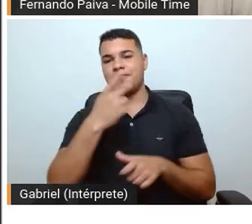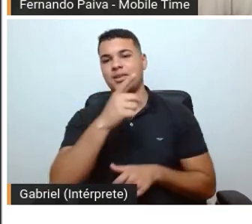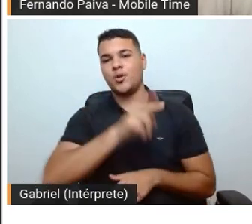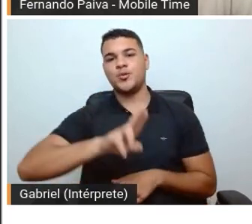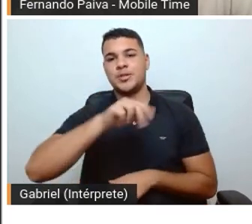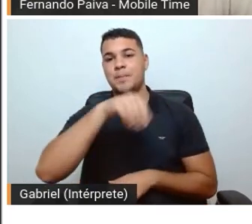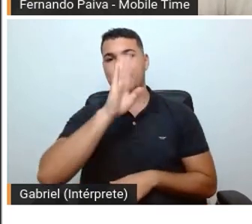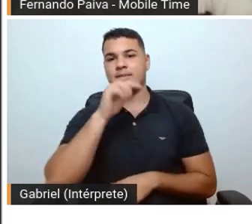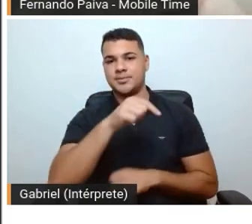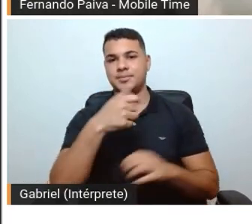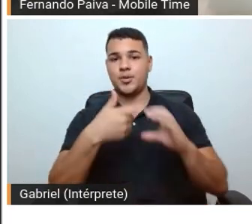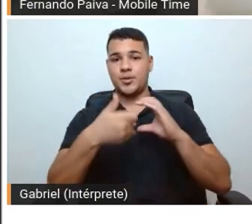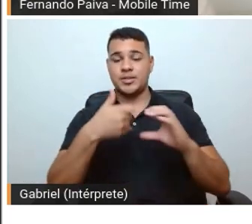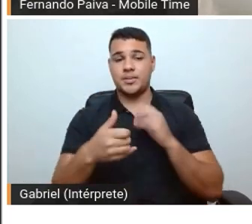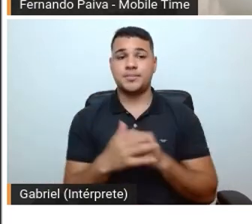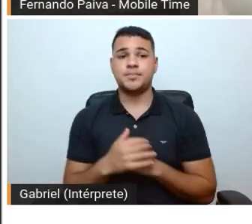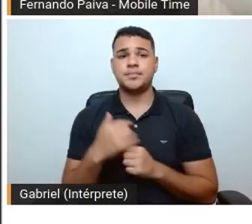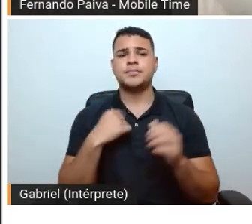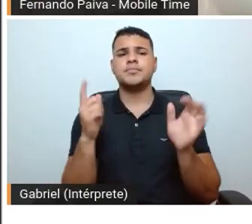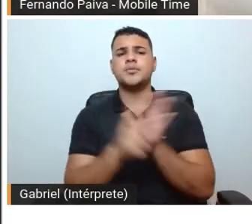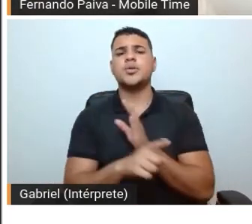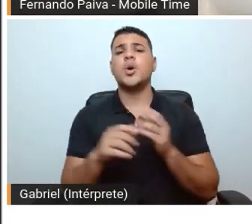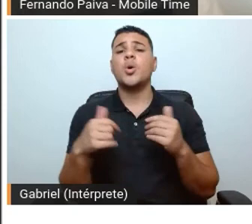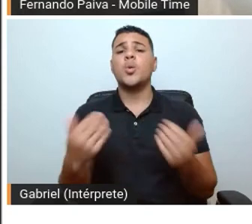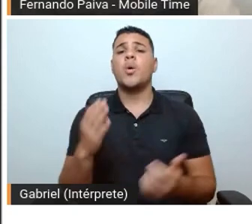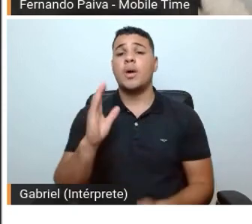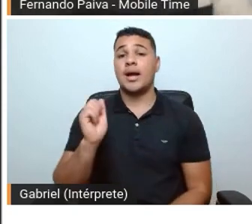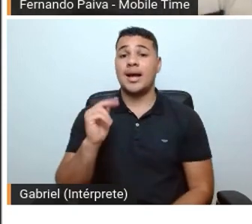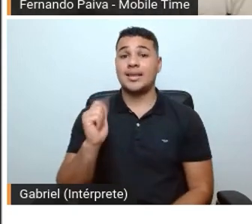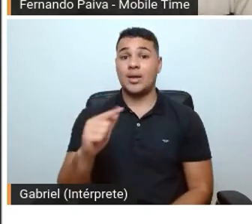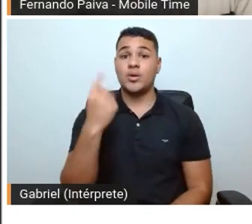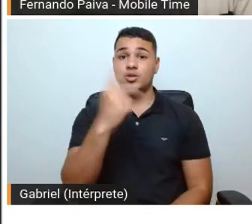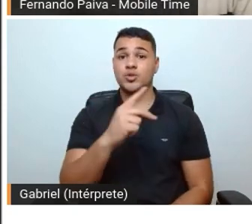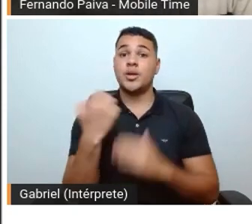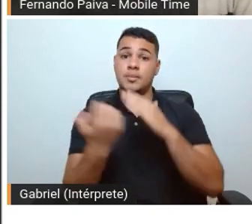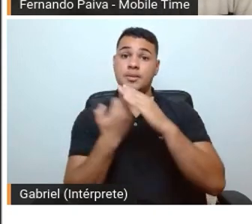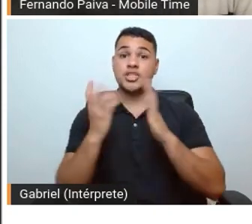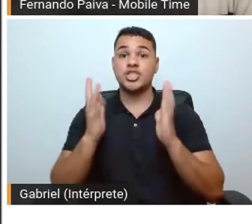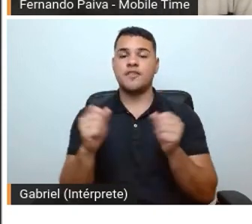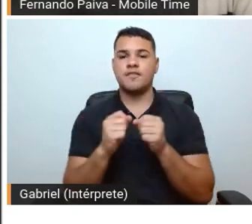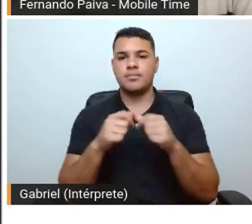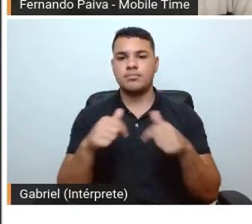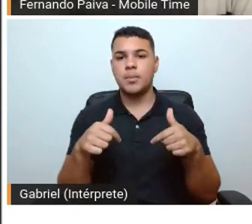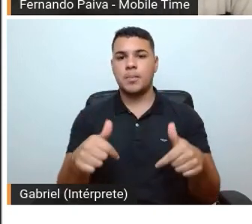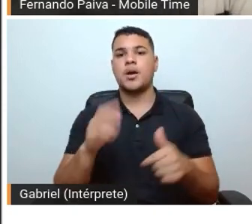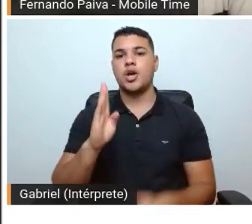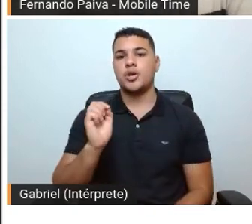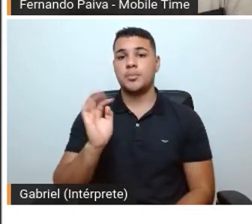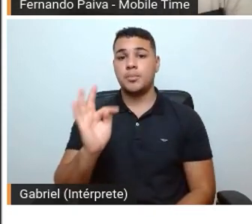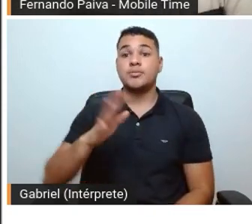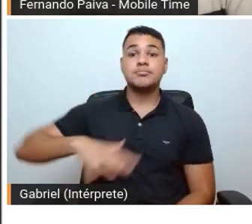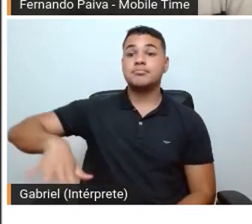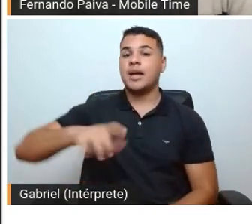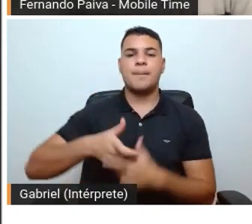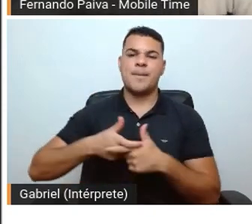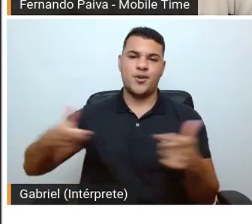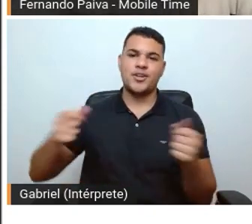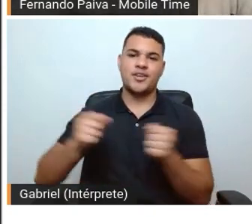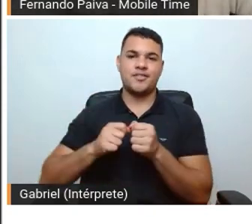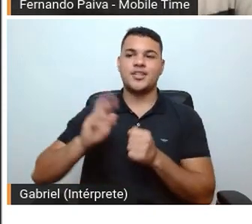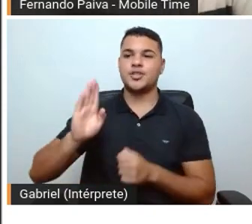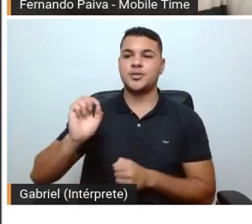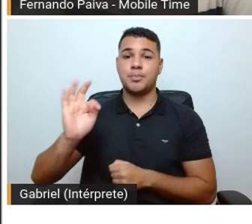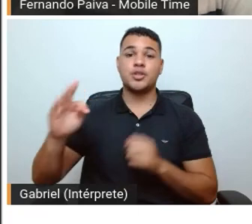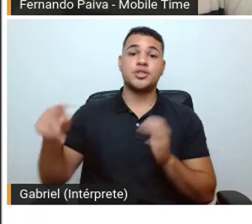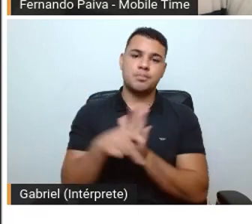e quando ele perguntar Quais canais a certeza já fez algum bot 94% da frente bot para WhatsApp ou seja é difícil encontrar